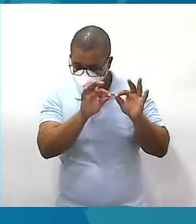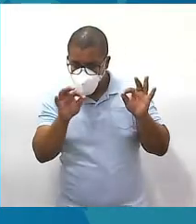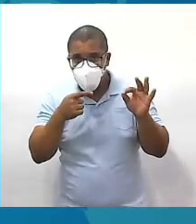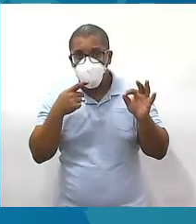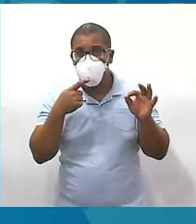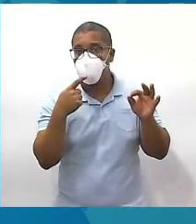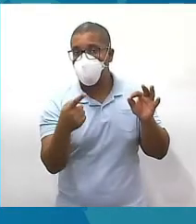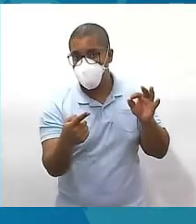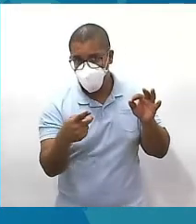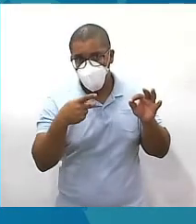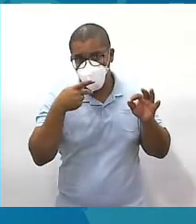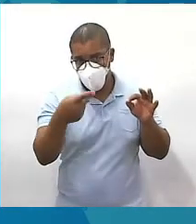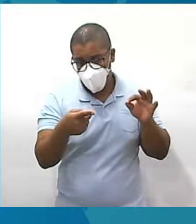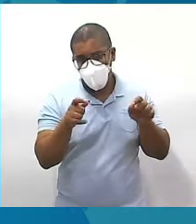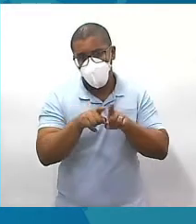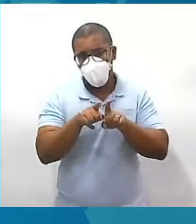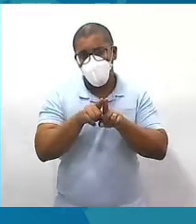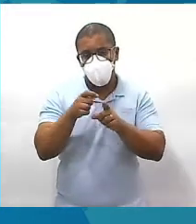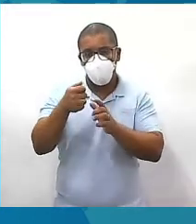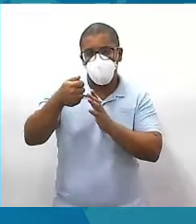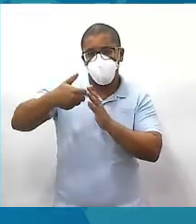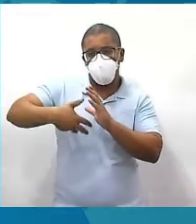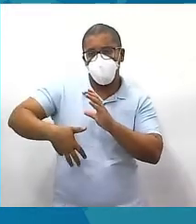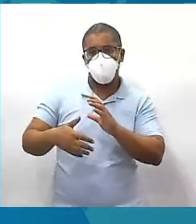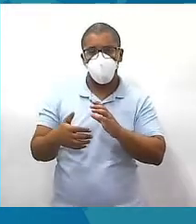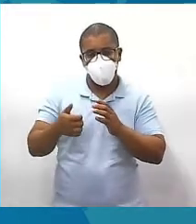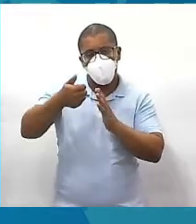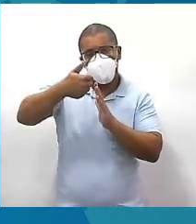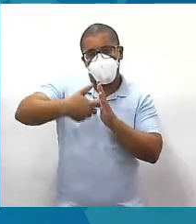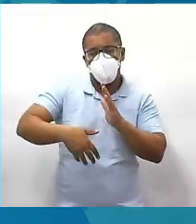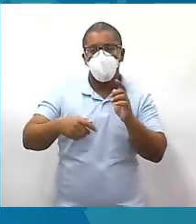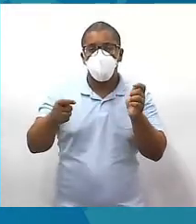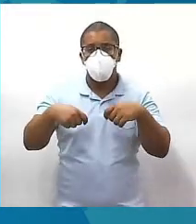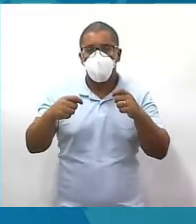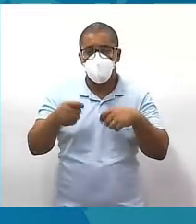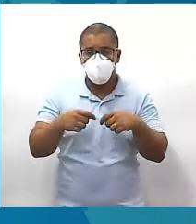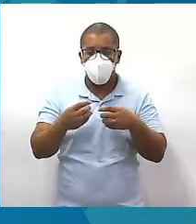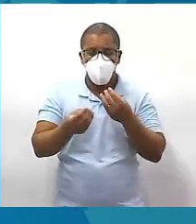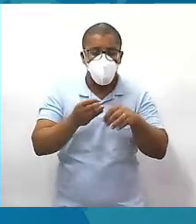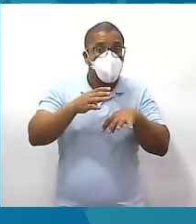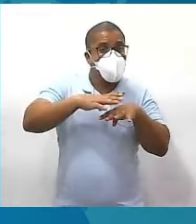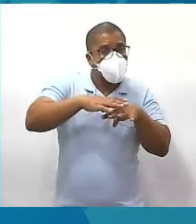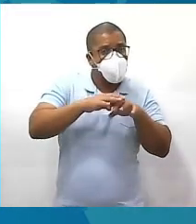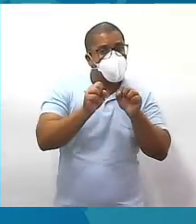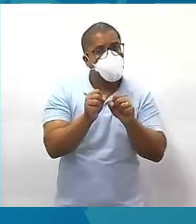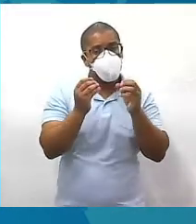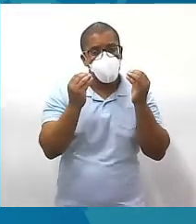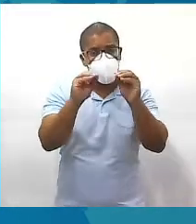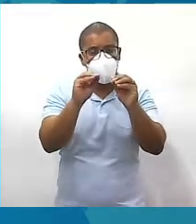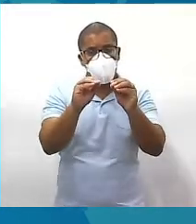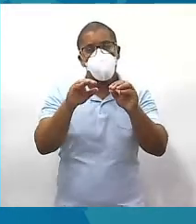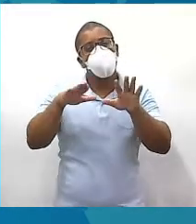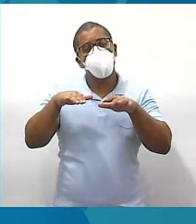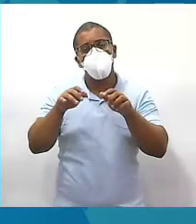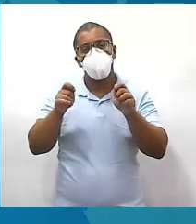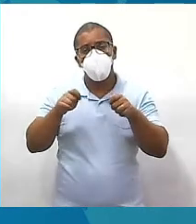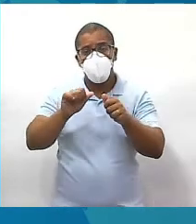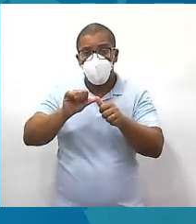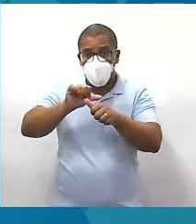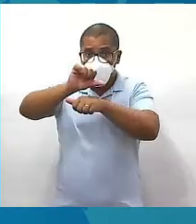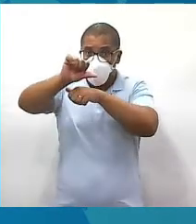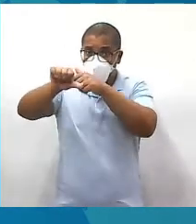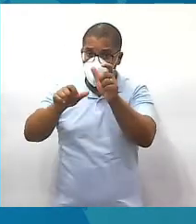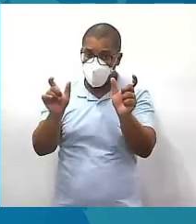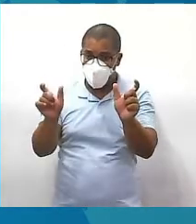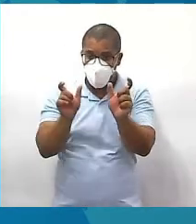atenção. Eu posso descrever a palavra diâmetro na questão de matemática, mas eu posso trocar essa expressão por